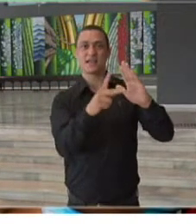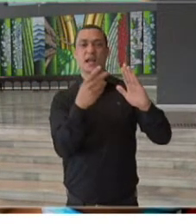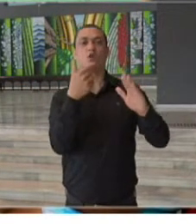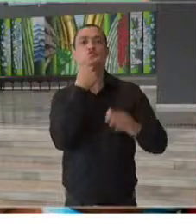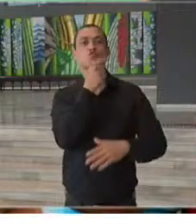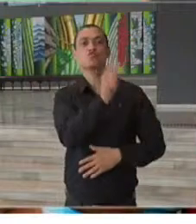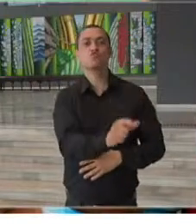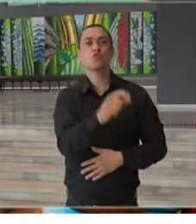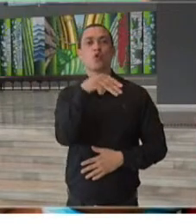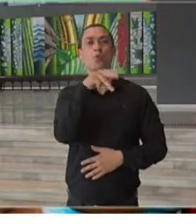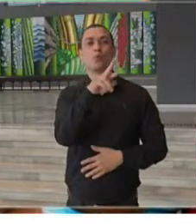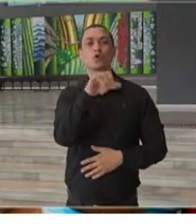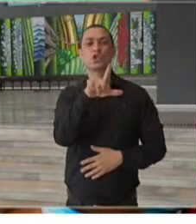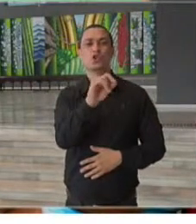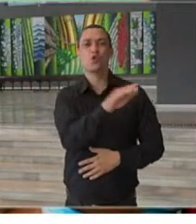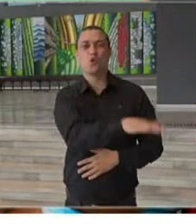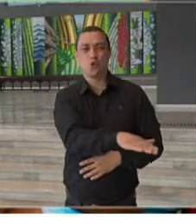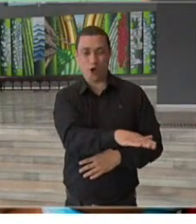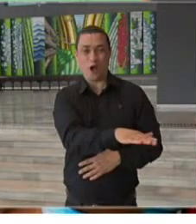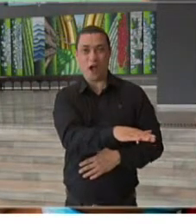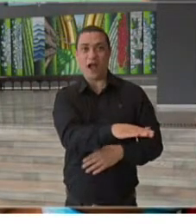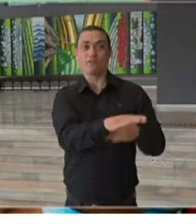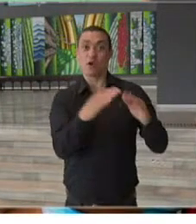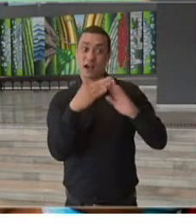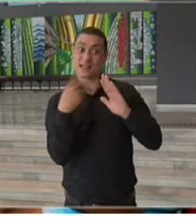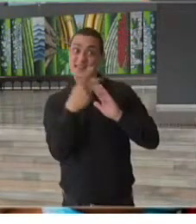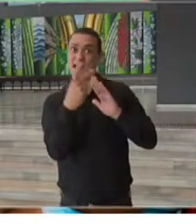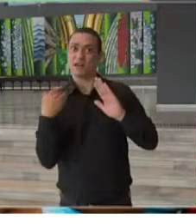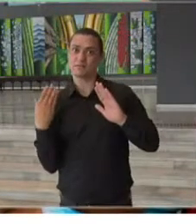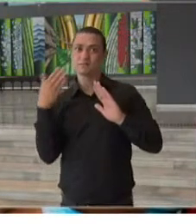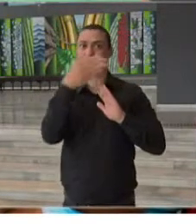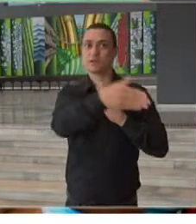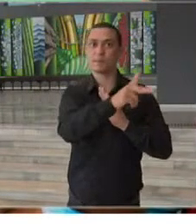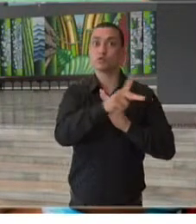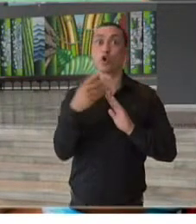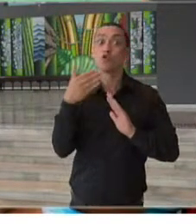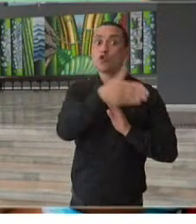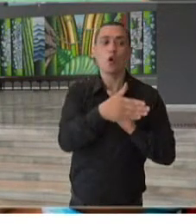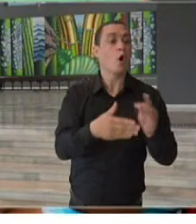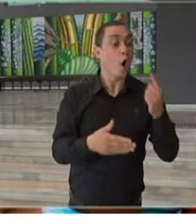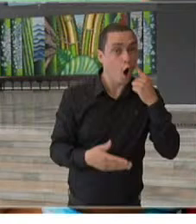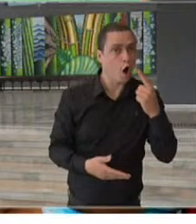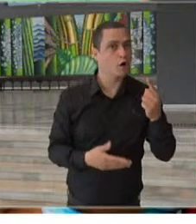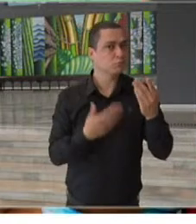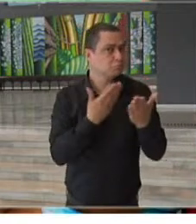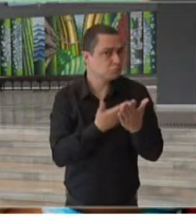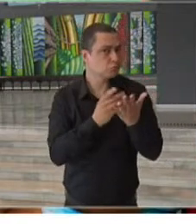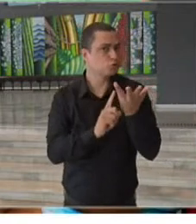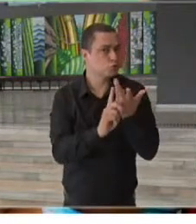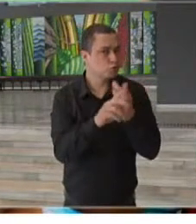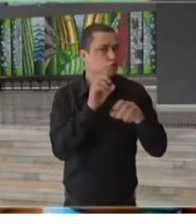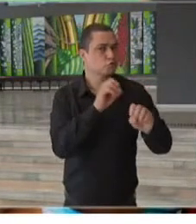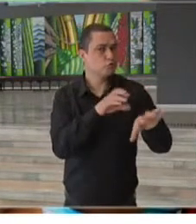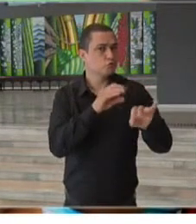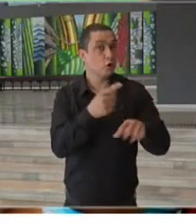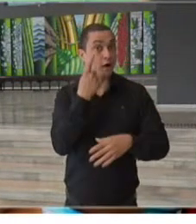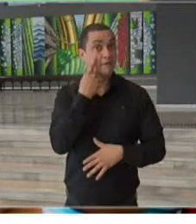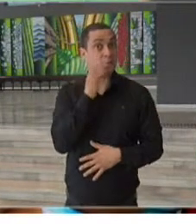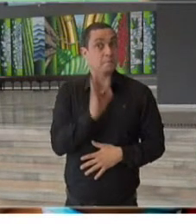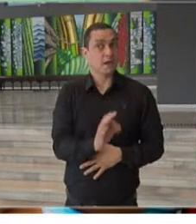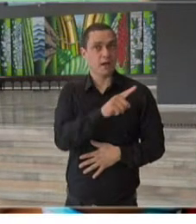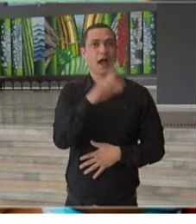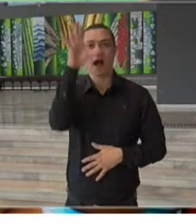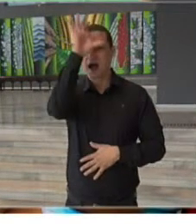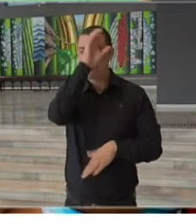Murilo, indo na casa dele, tendo certeza que ele vai estar buscando acompanhar da melhor maneira